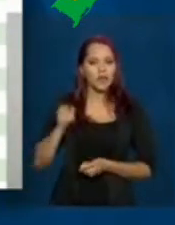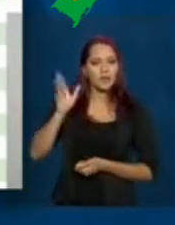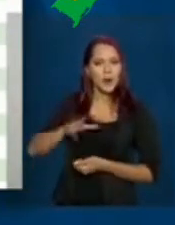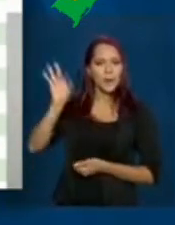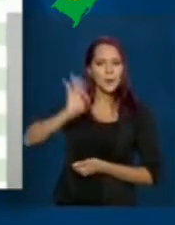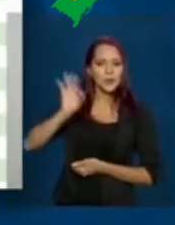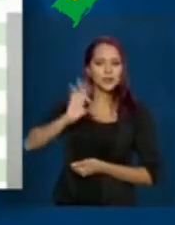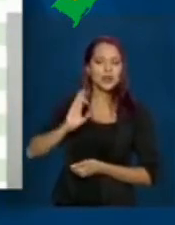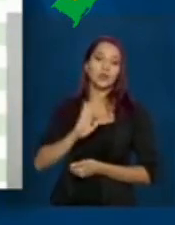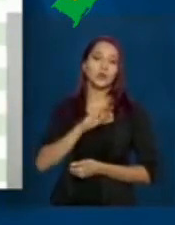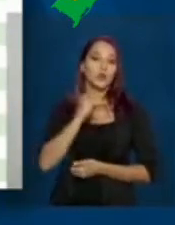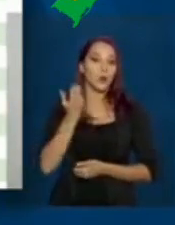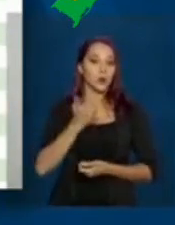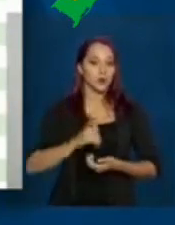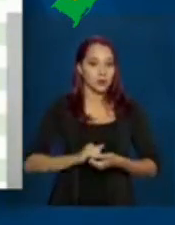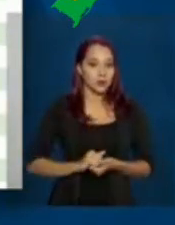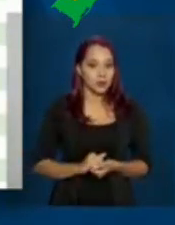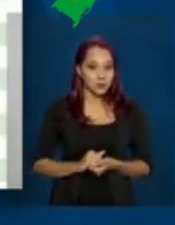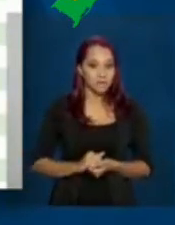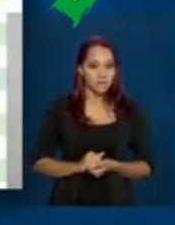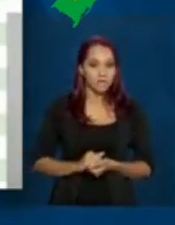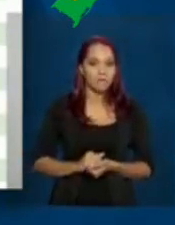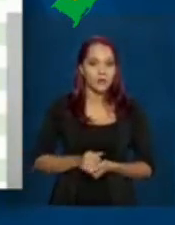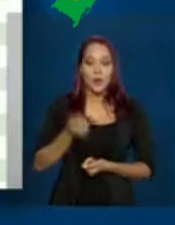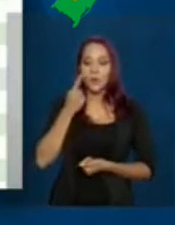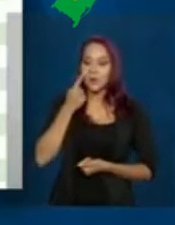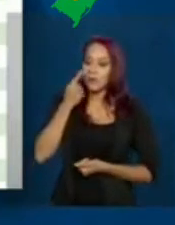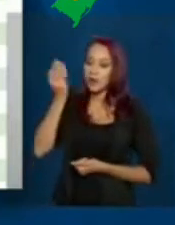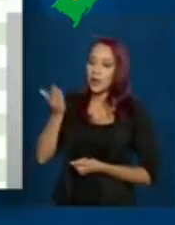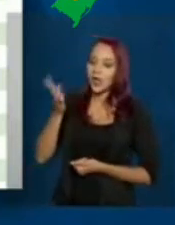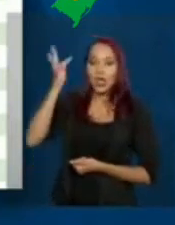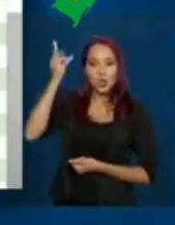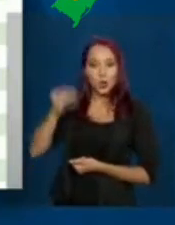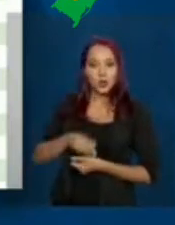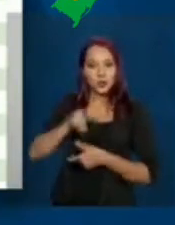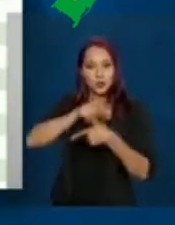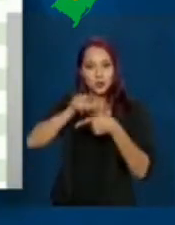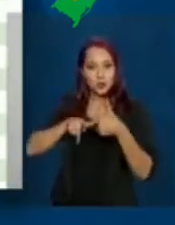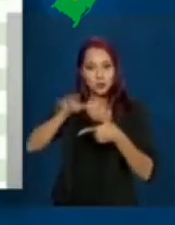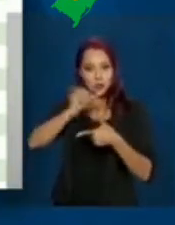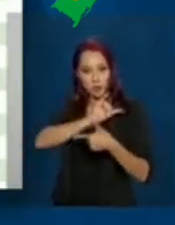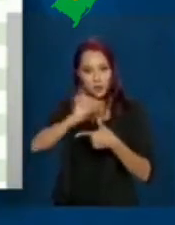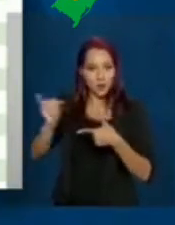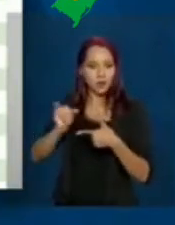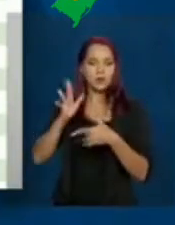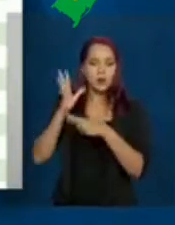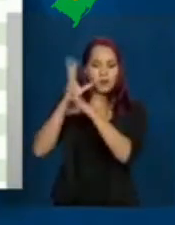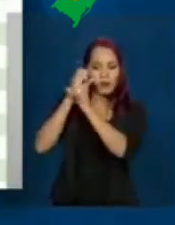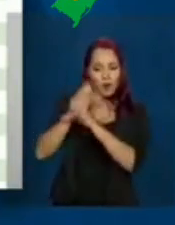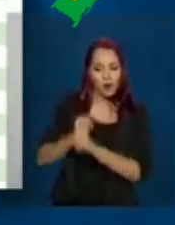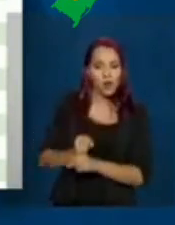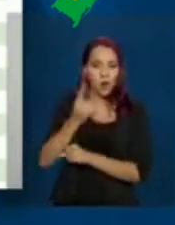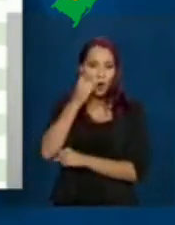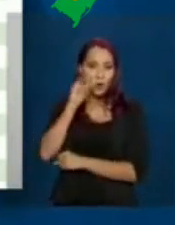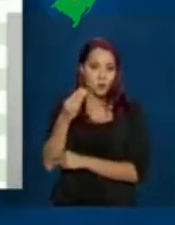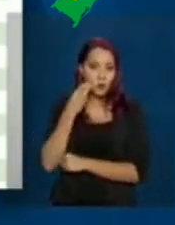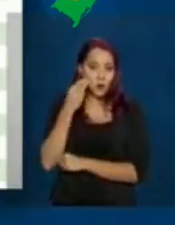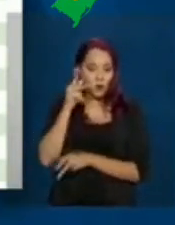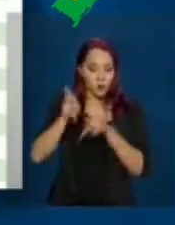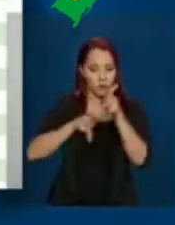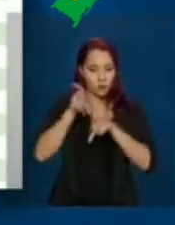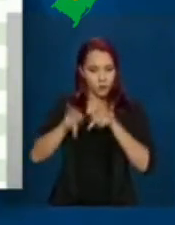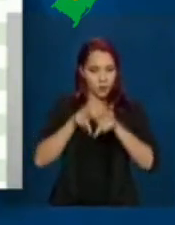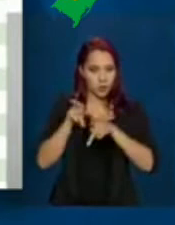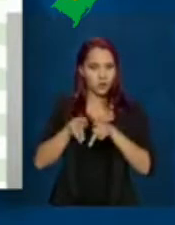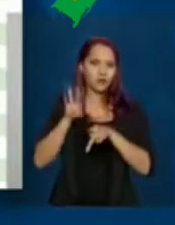de mortalidade. Então, todos os dois dados estão sendo calculados por 1 milhão de habitantes.